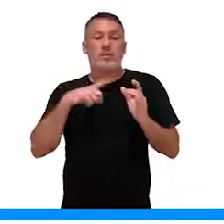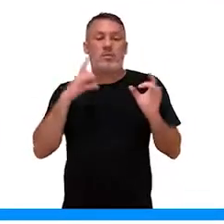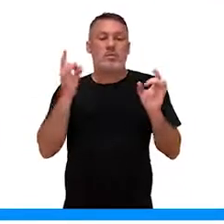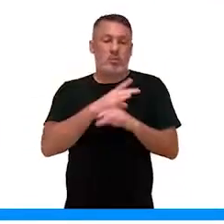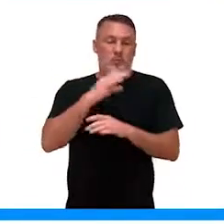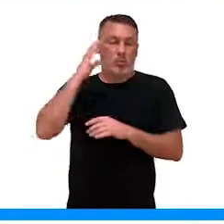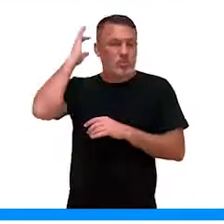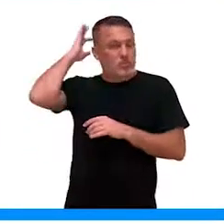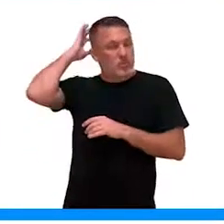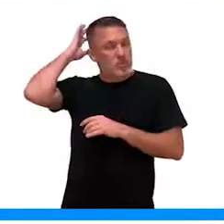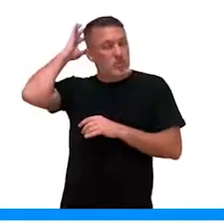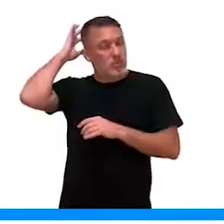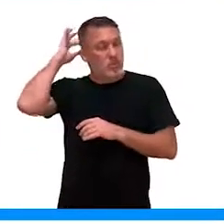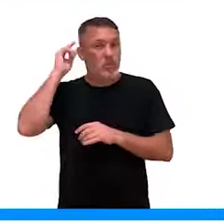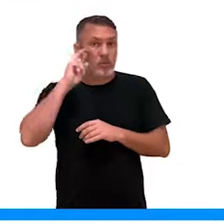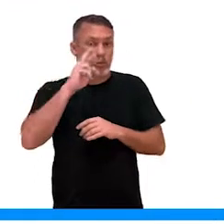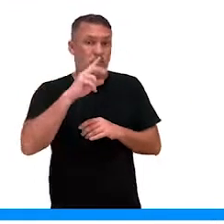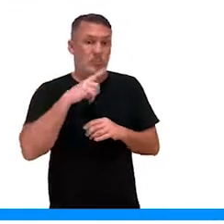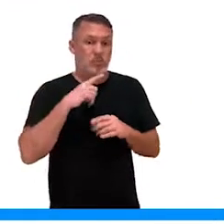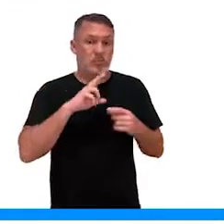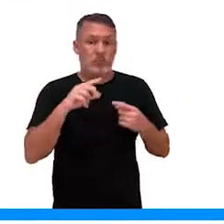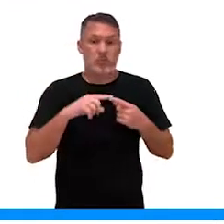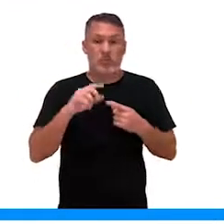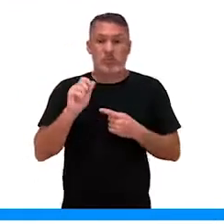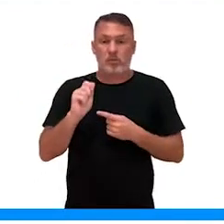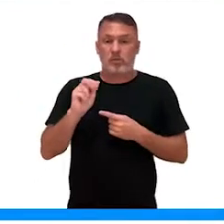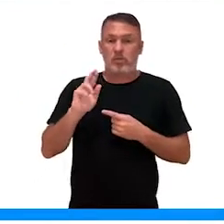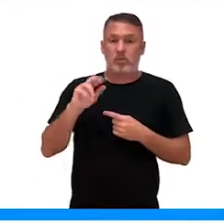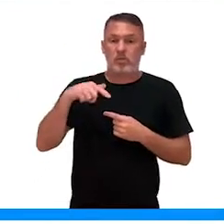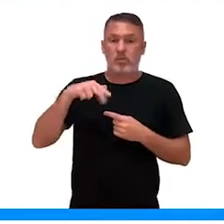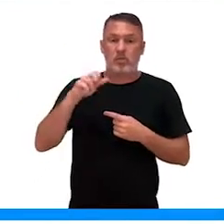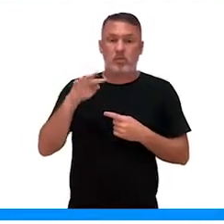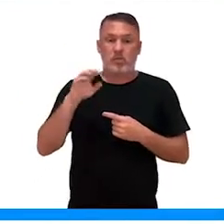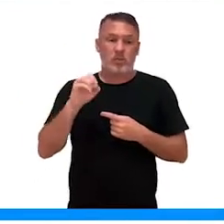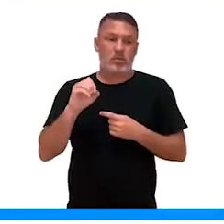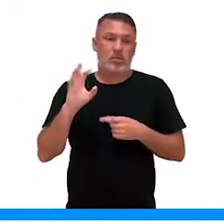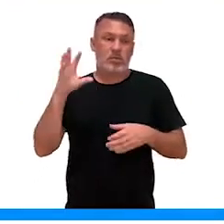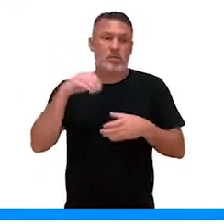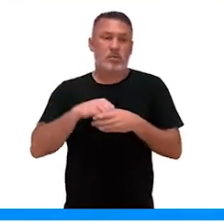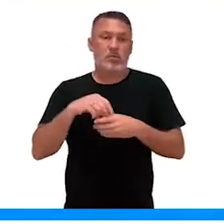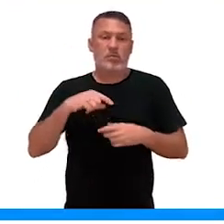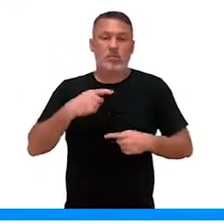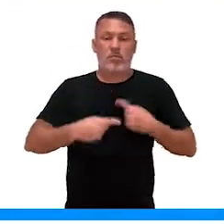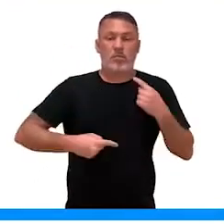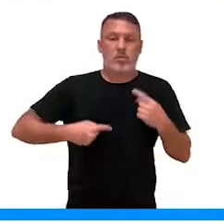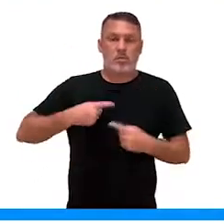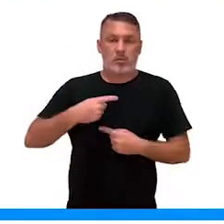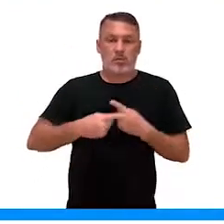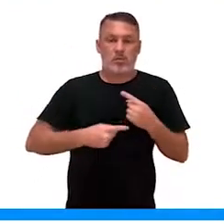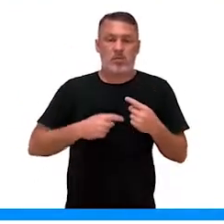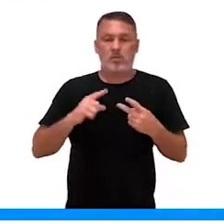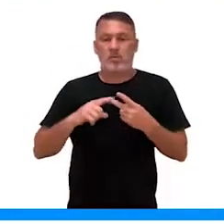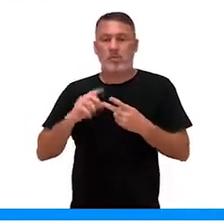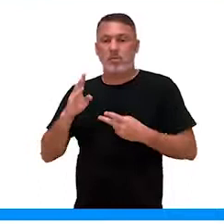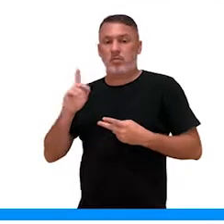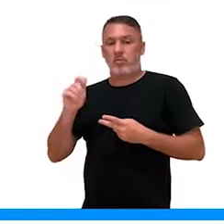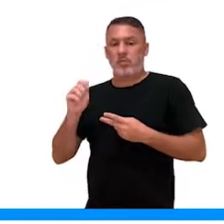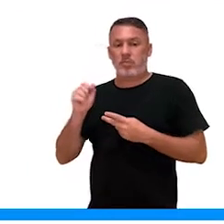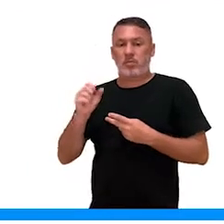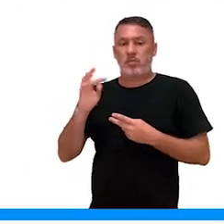vocês. Pessoal, o arquêntero é o que vai ser o protótipo do intestino. O blastóporo é